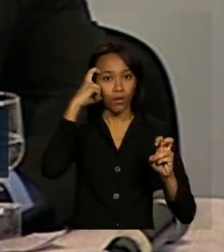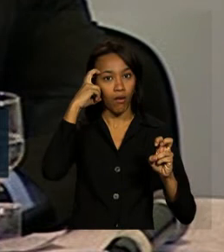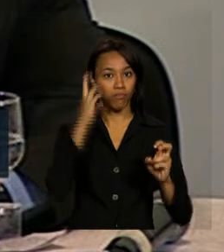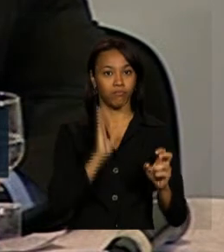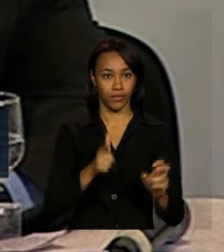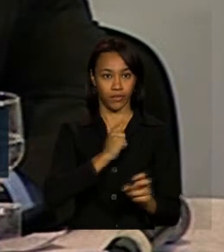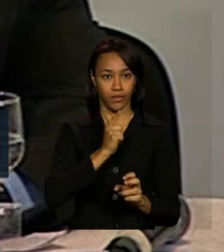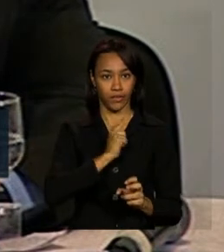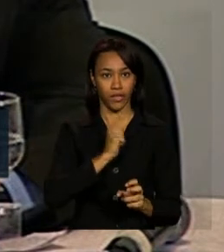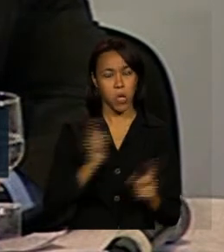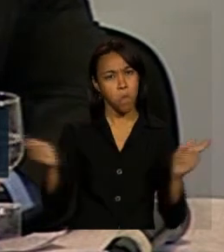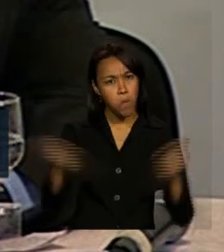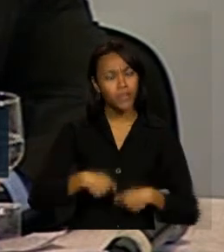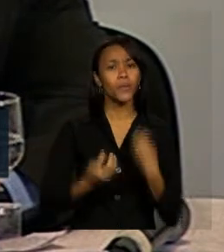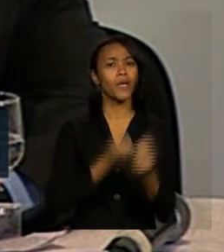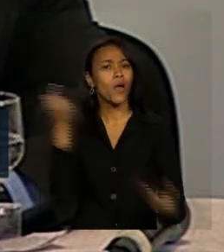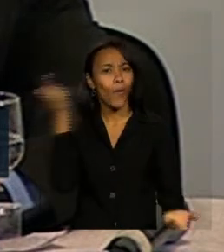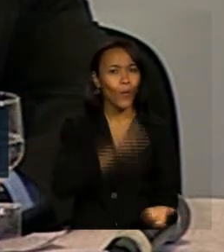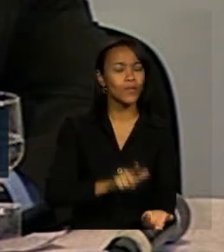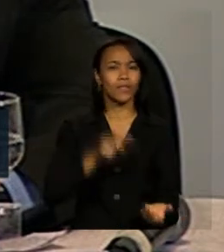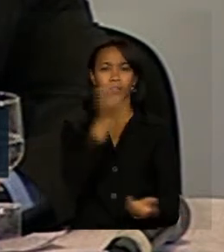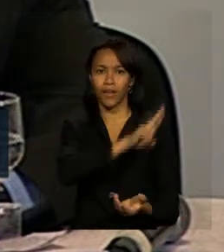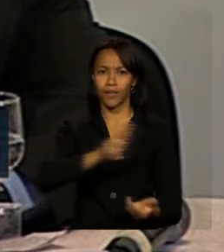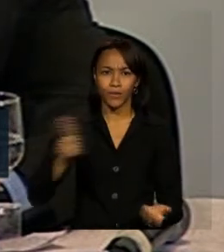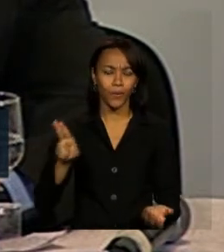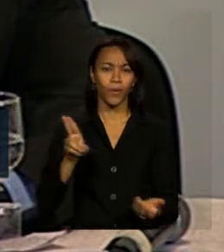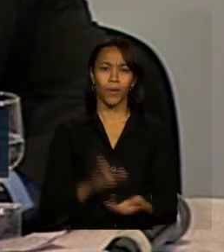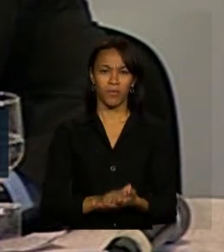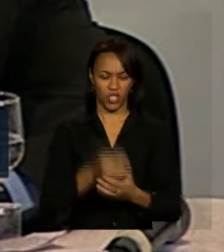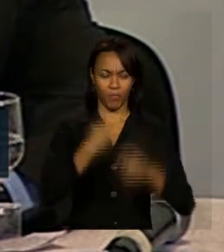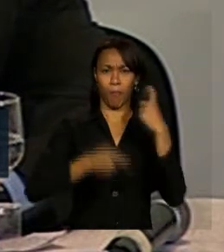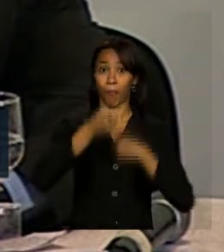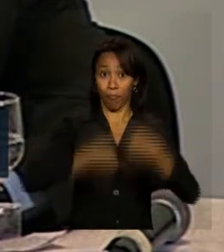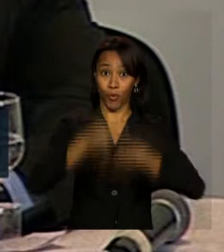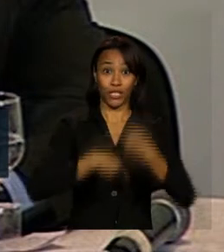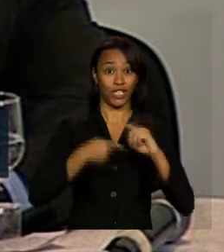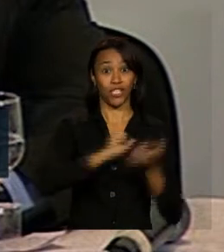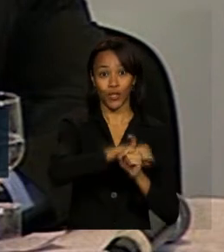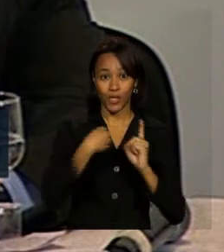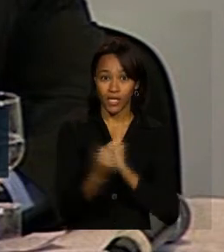origem pode chegar a alcançar enorme dimensão nas políticas sociais e de